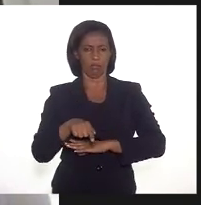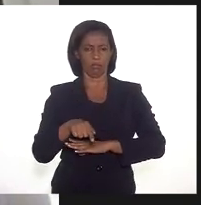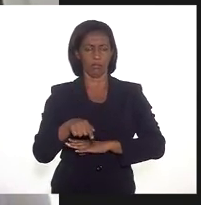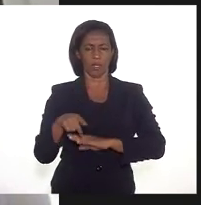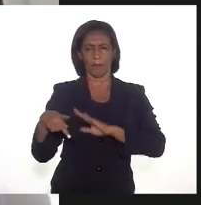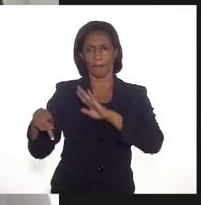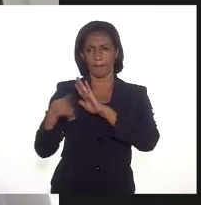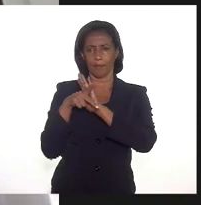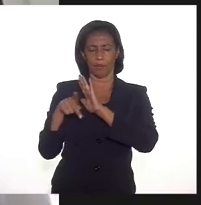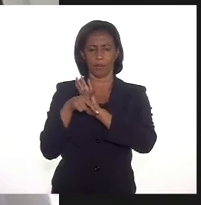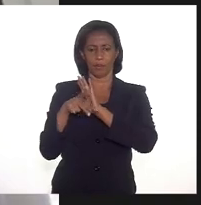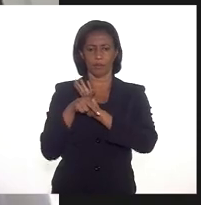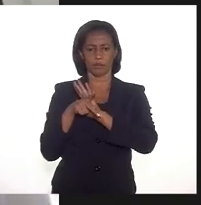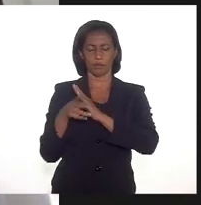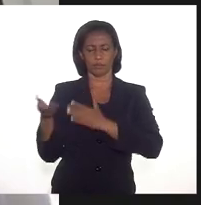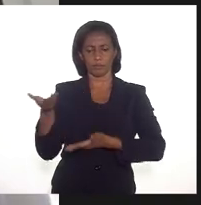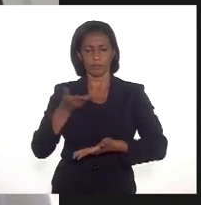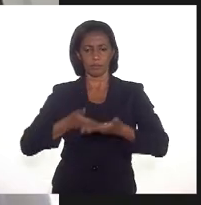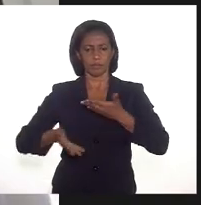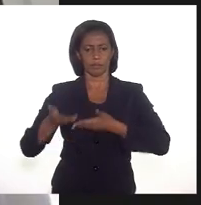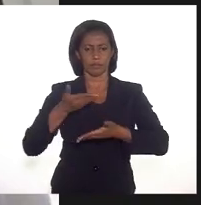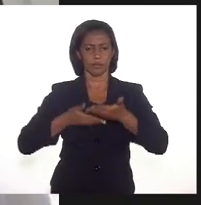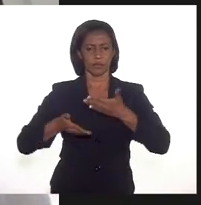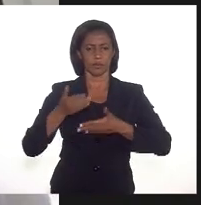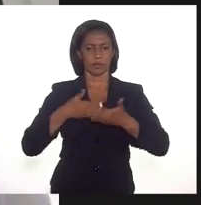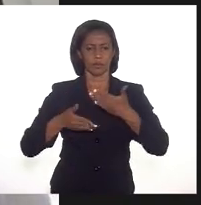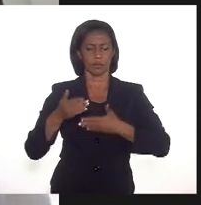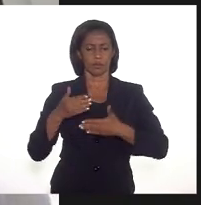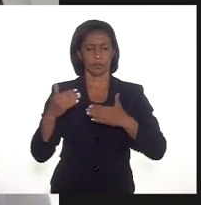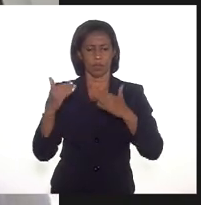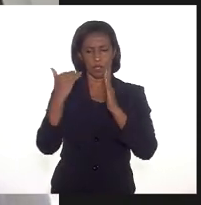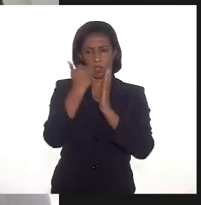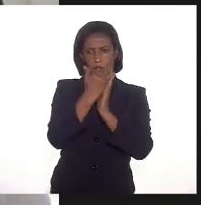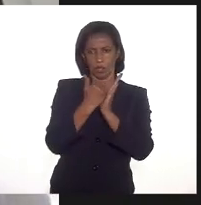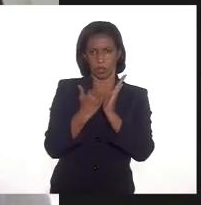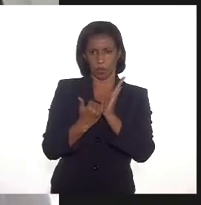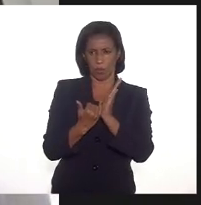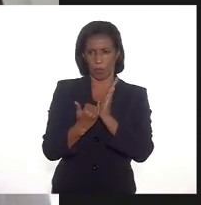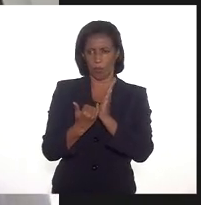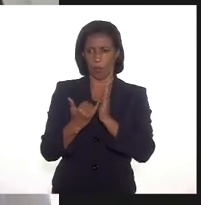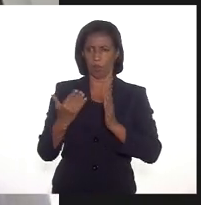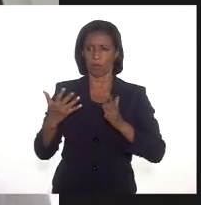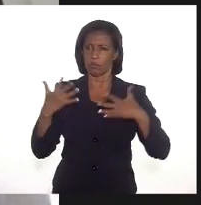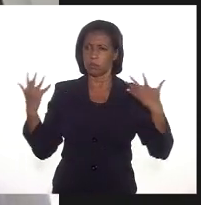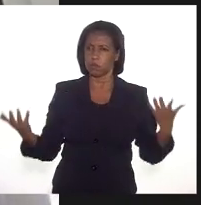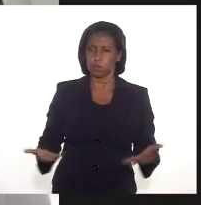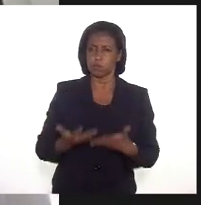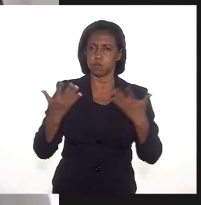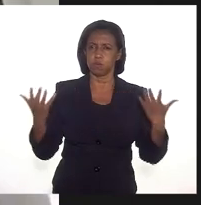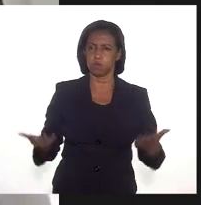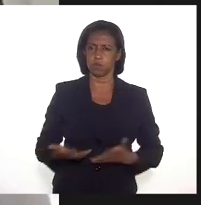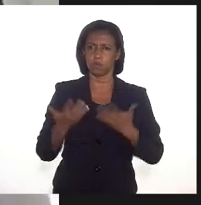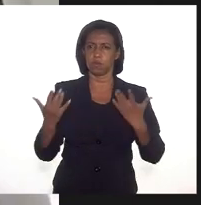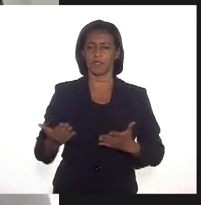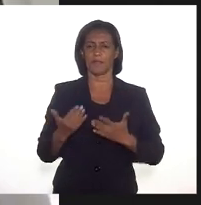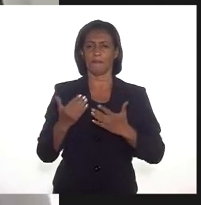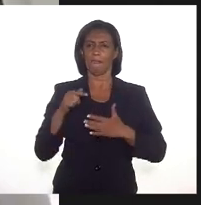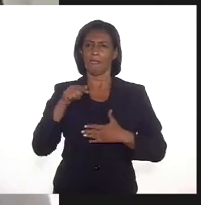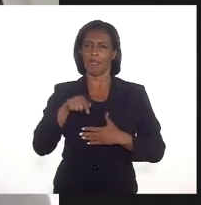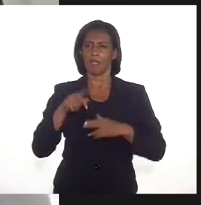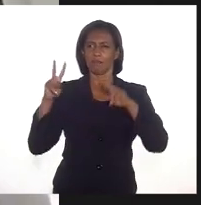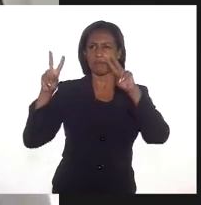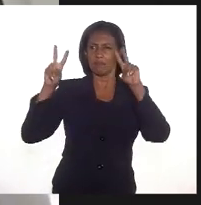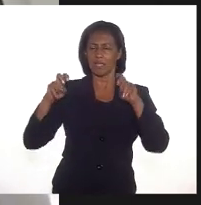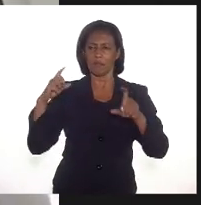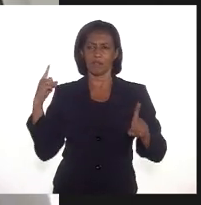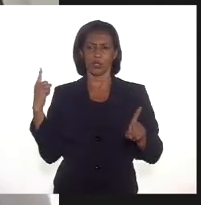faz parte de um dos segmentos que compõem aí essa cadeia produtiva, e medidas como estas vêm